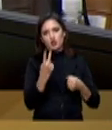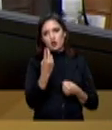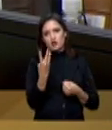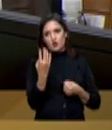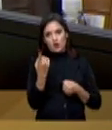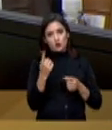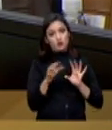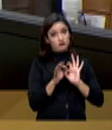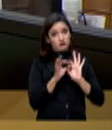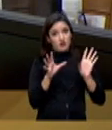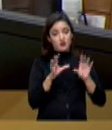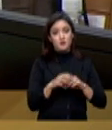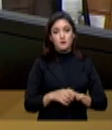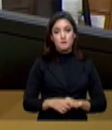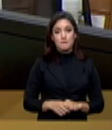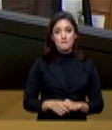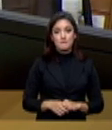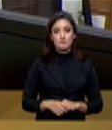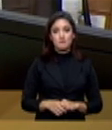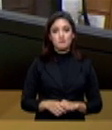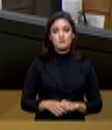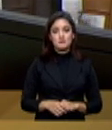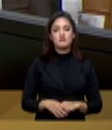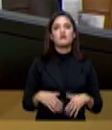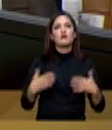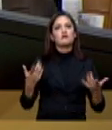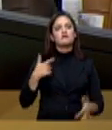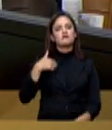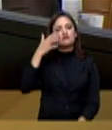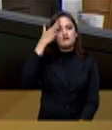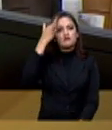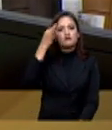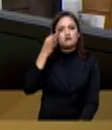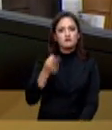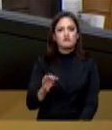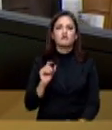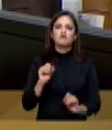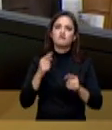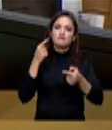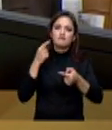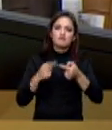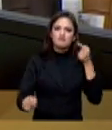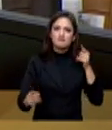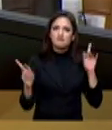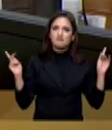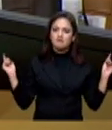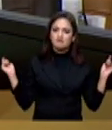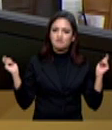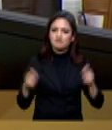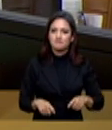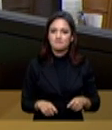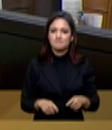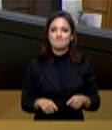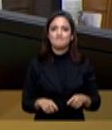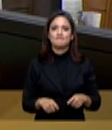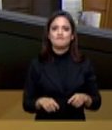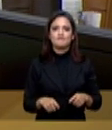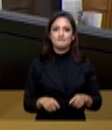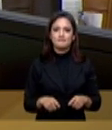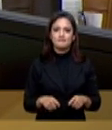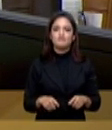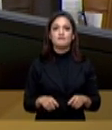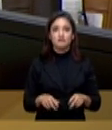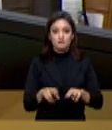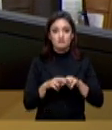241 da Constituição Compreendo que a vedação dessa possibilidade por